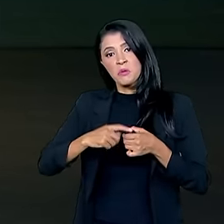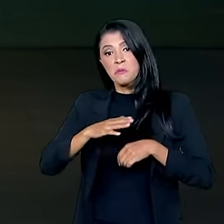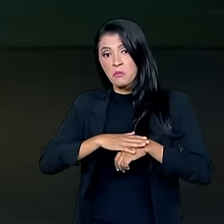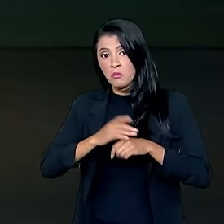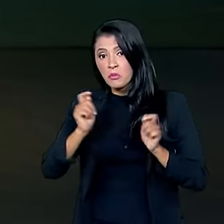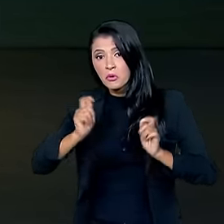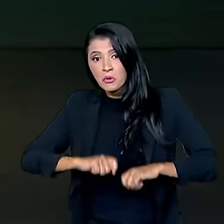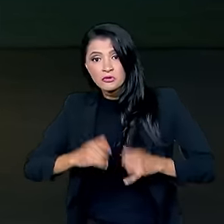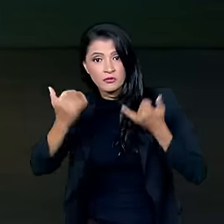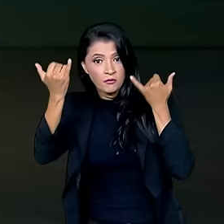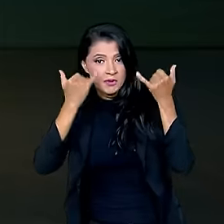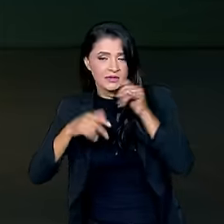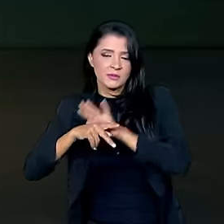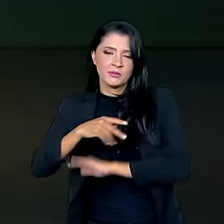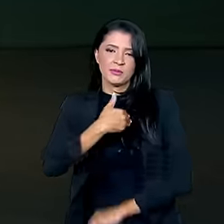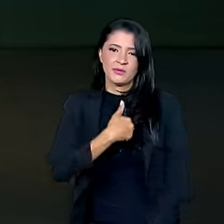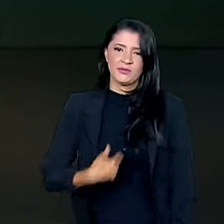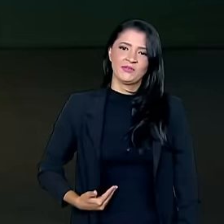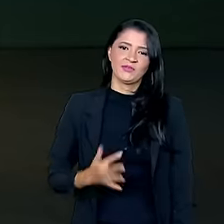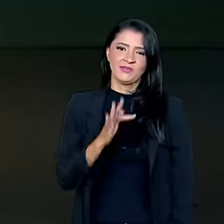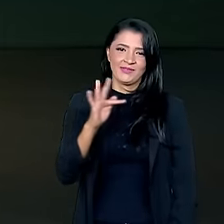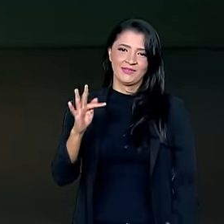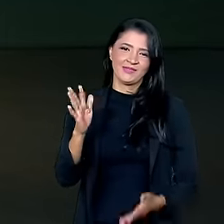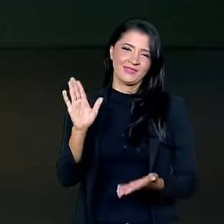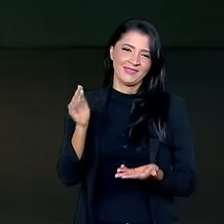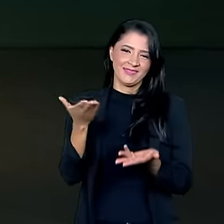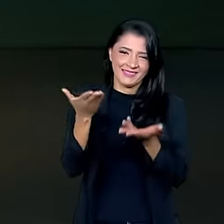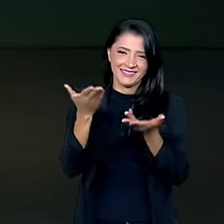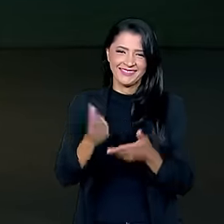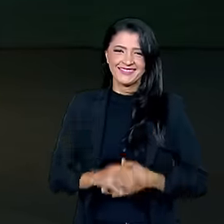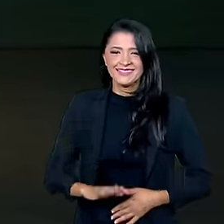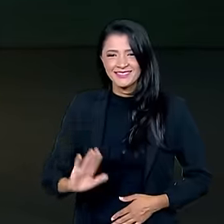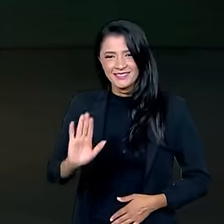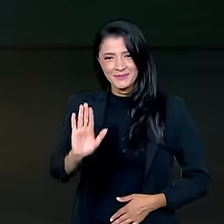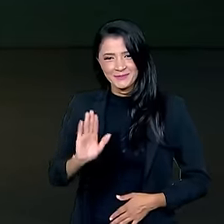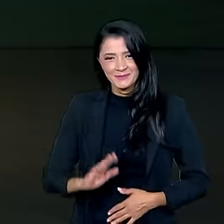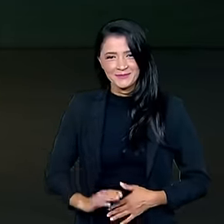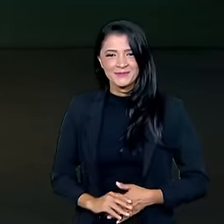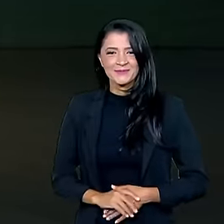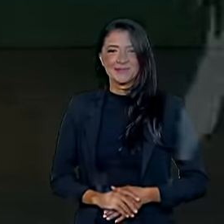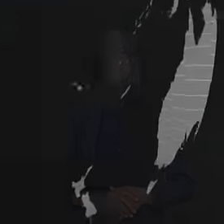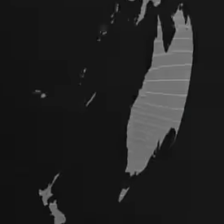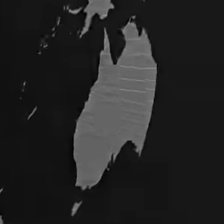qualquer momento com mais informações do governo federal para você. Até a próxima.